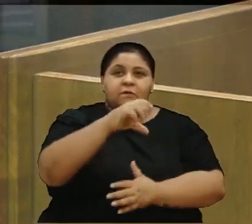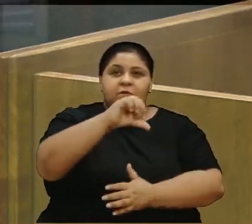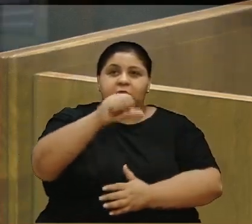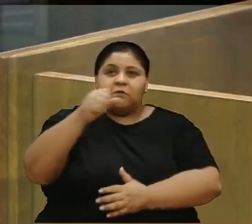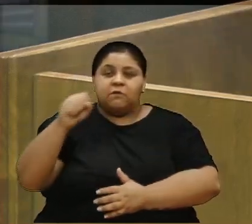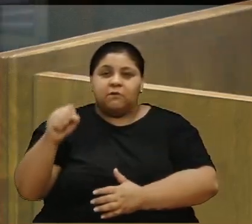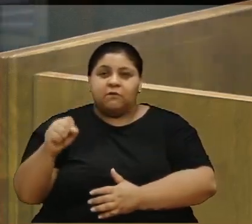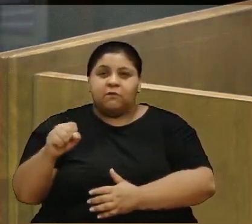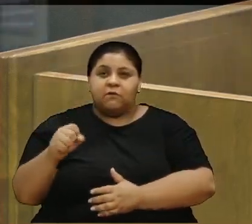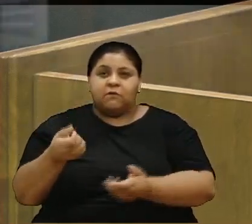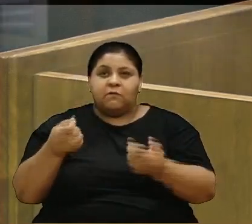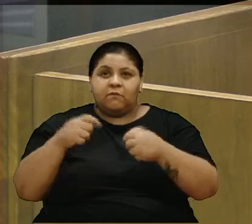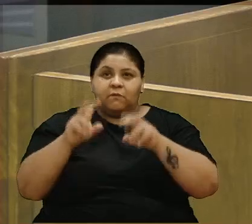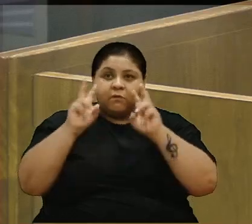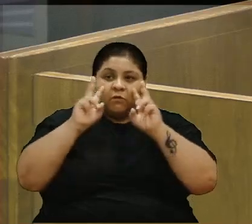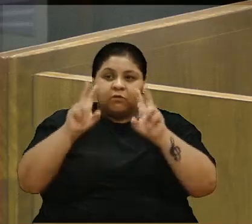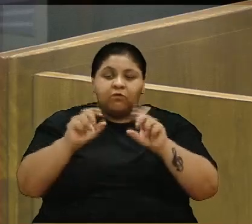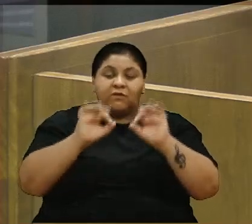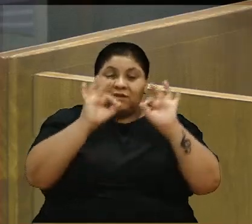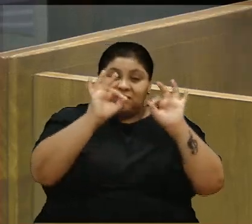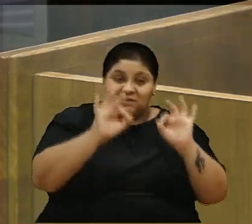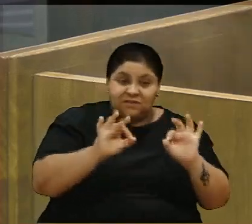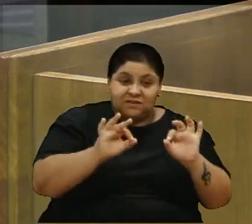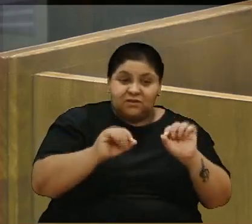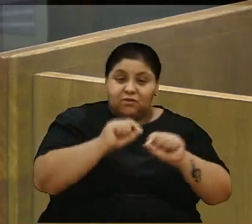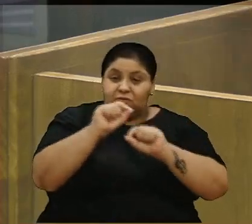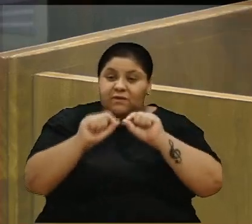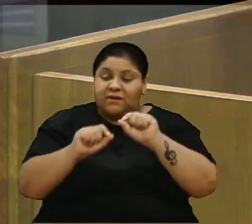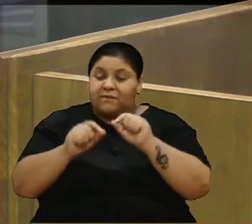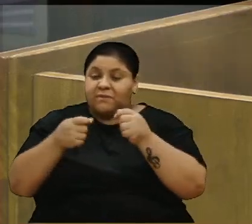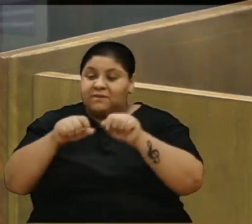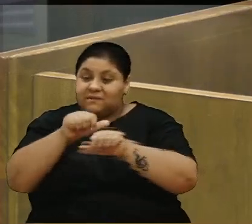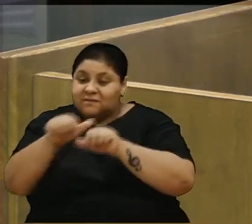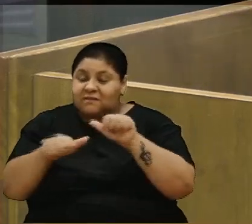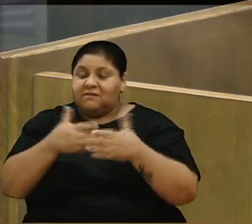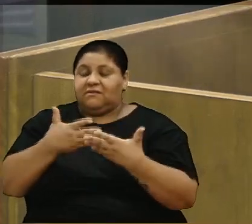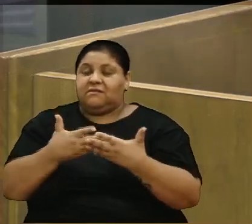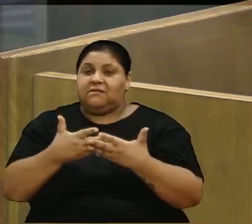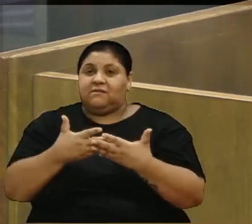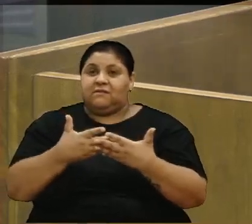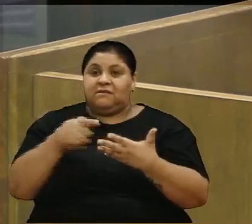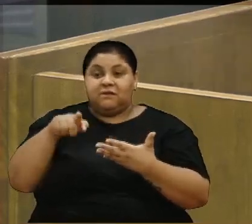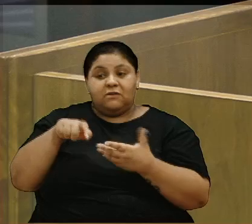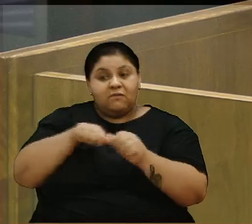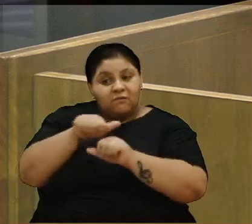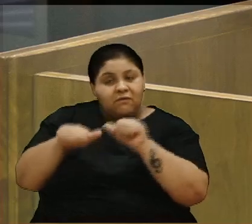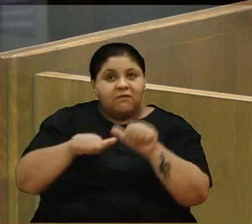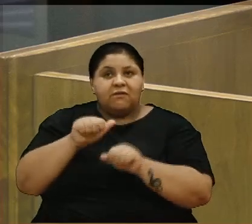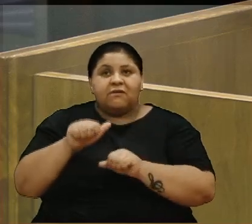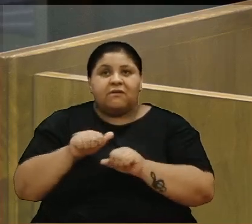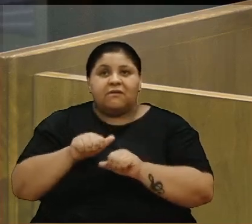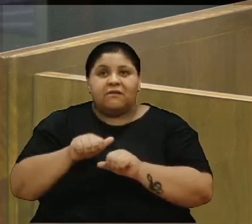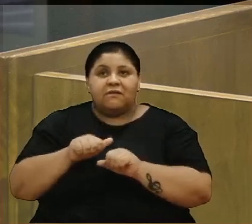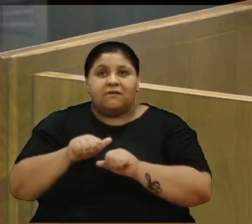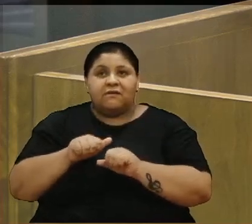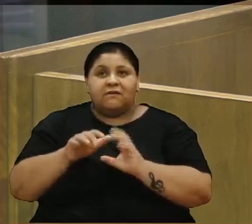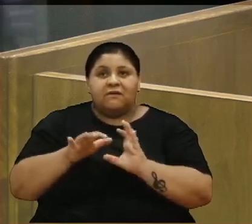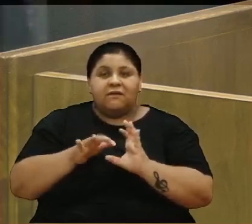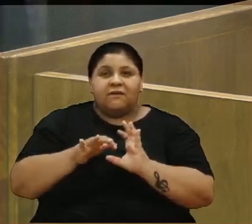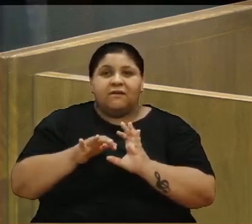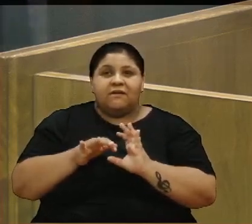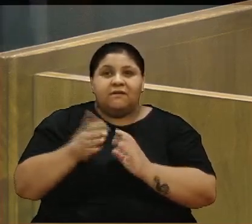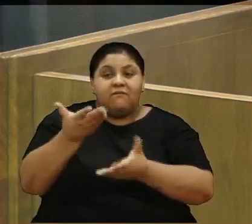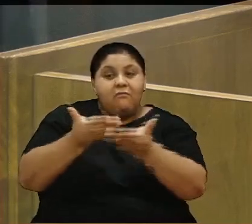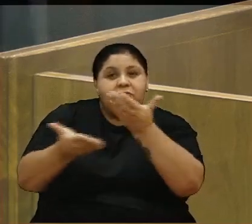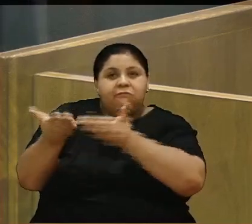nós precisamos olhar agora, ver o que deu certo e ver o que a gente precisa mudar. Uma das coisas que a gente precisa mudar é esse compartilhamento de responsabilidade